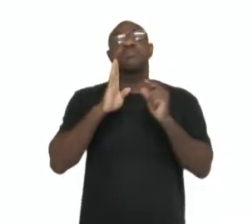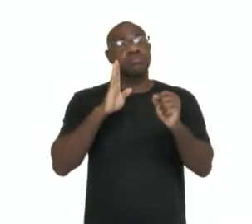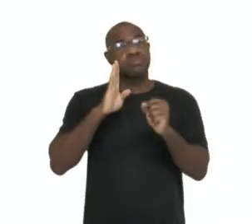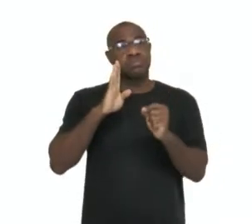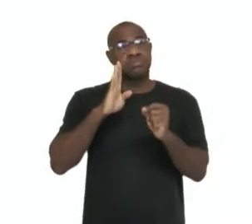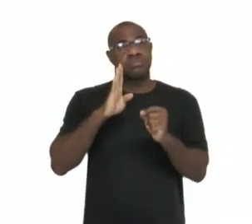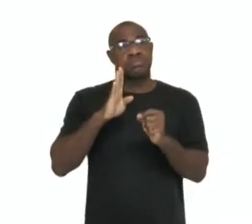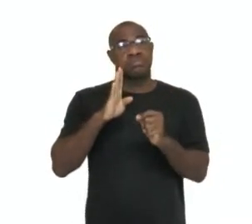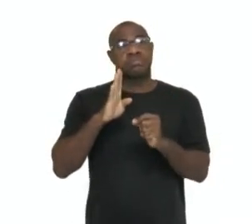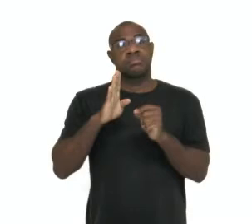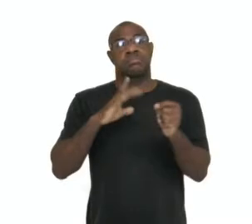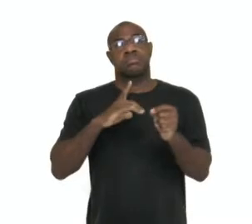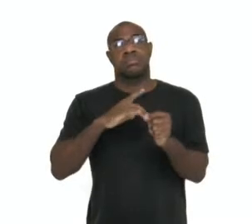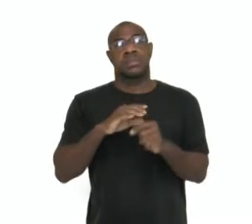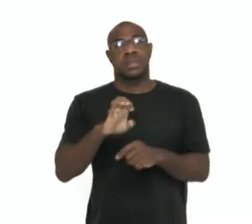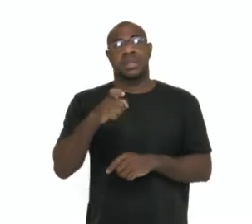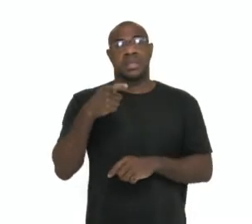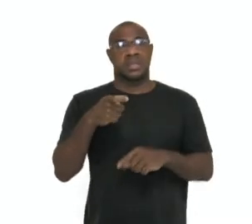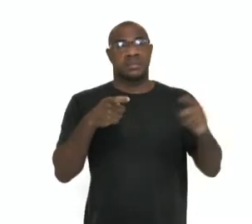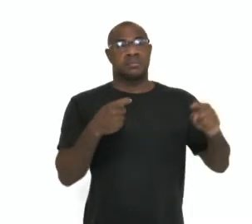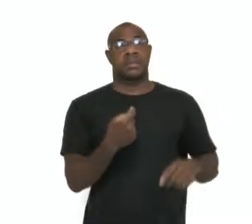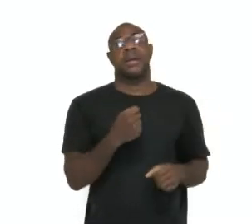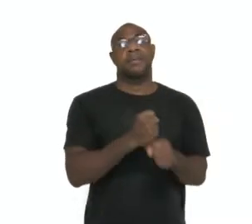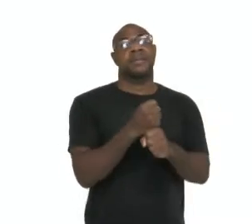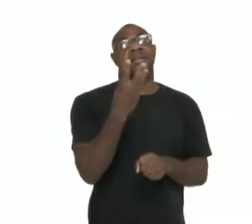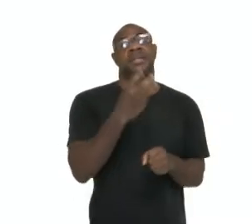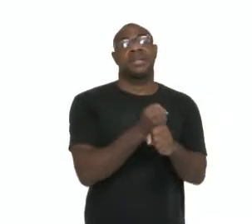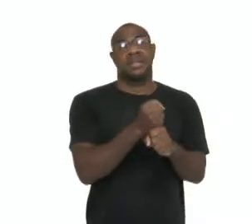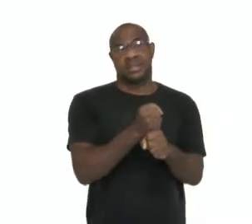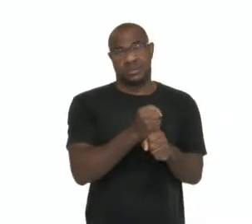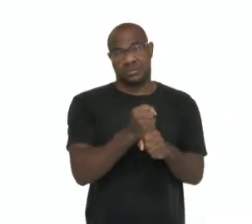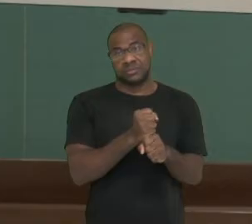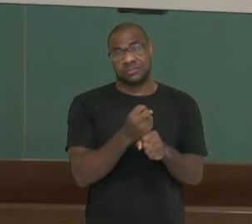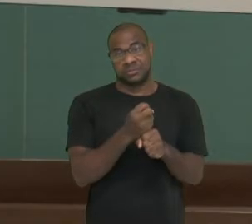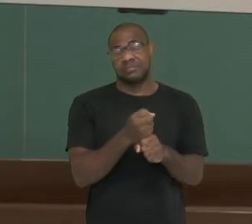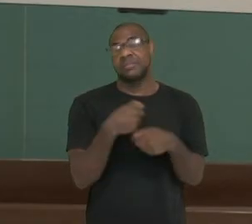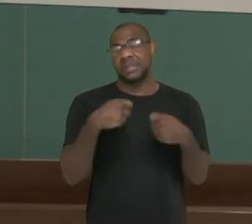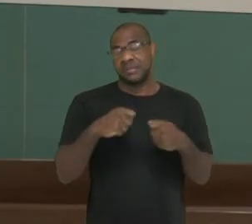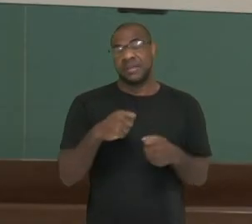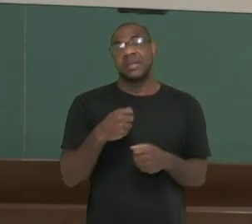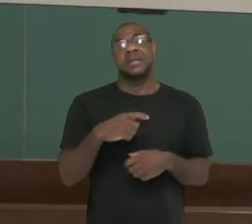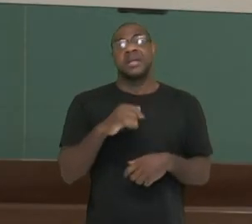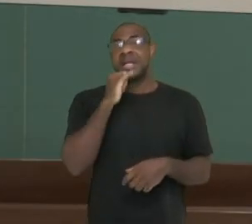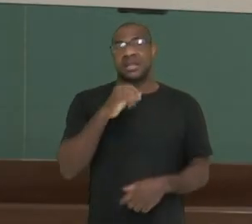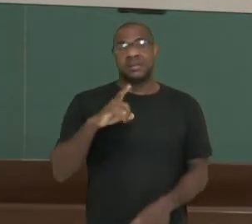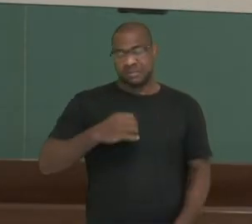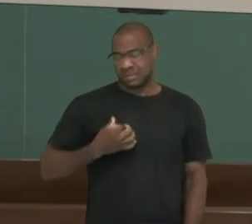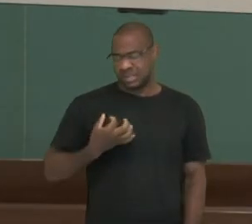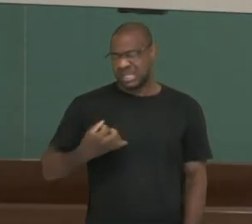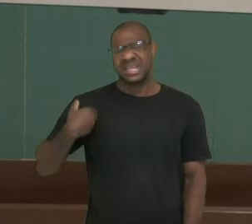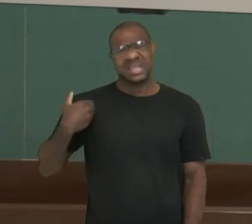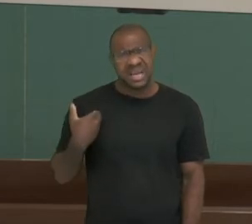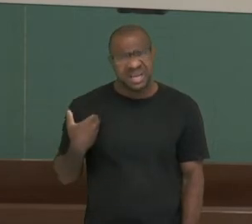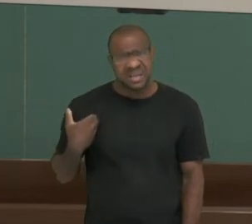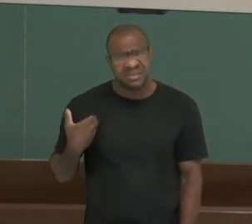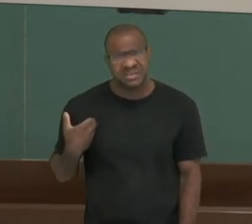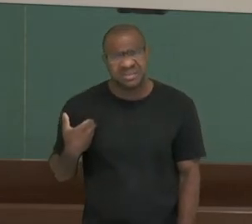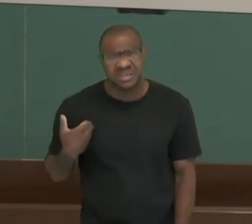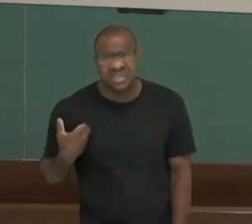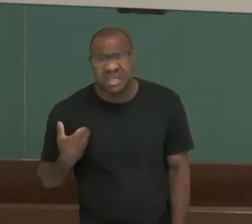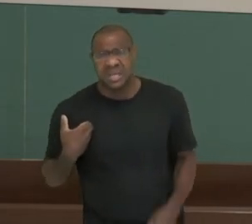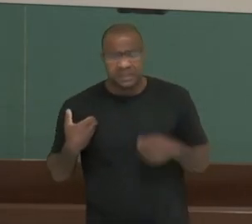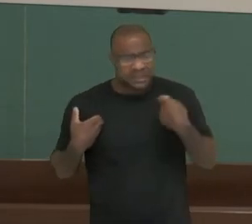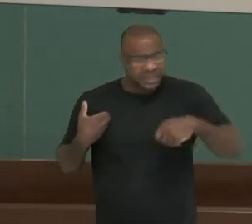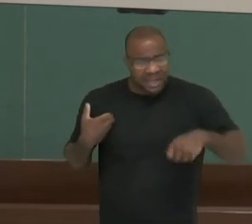os seus ex-senhores por mais 3 anos. Então veja só, se um indivíduo ele já tinha 60 anos,